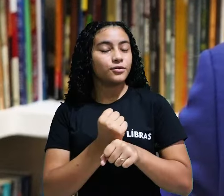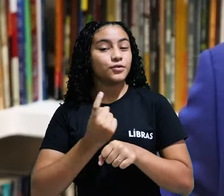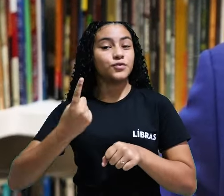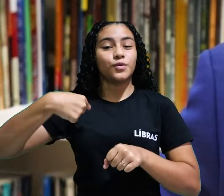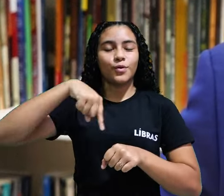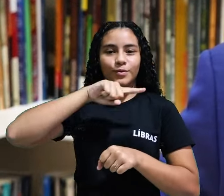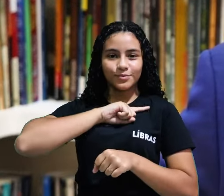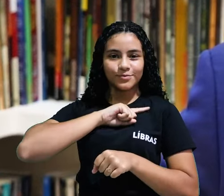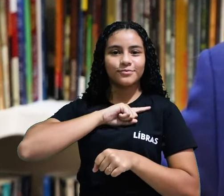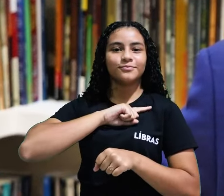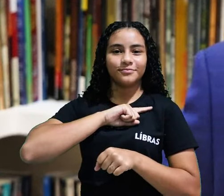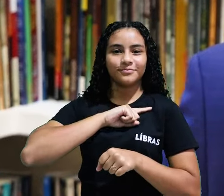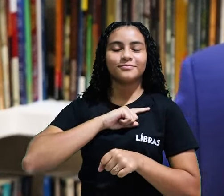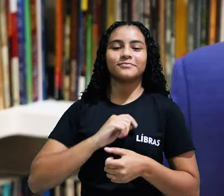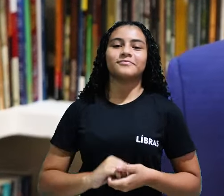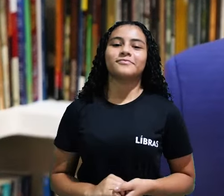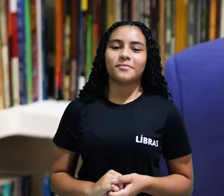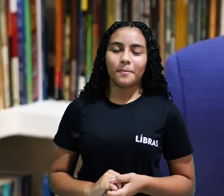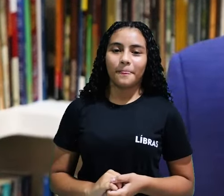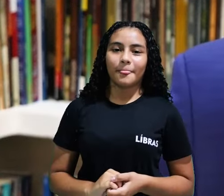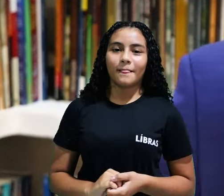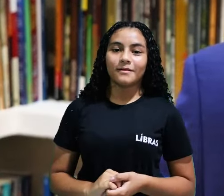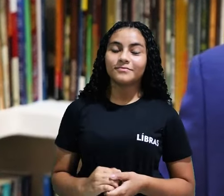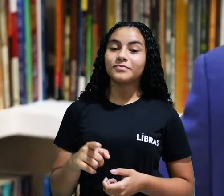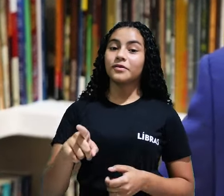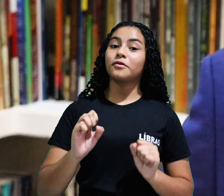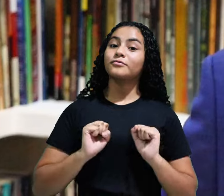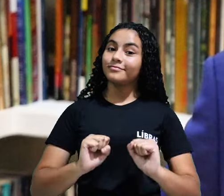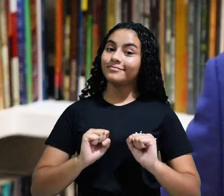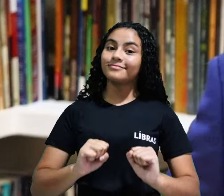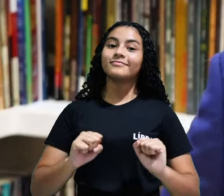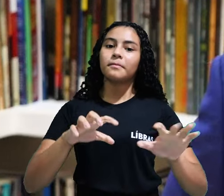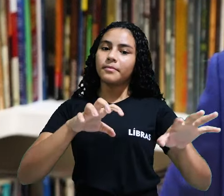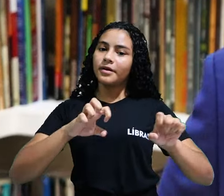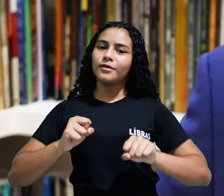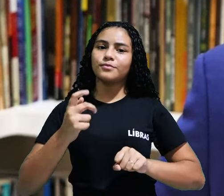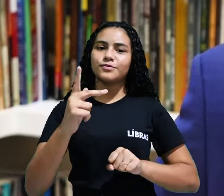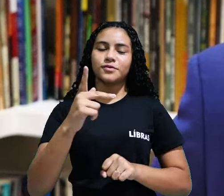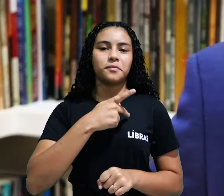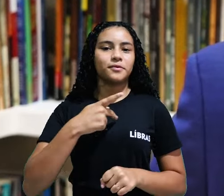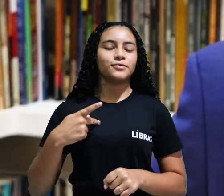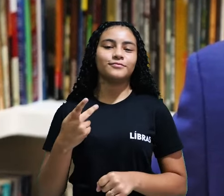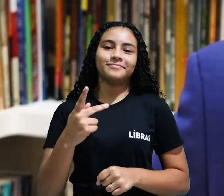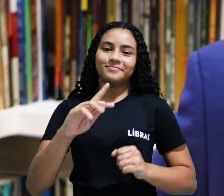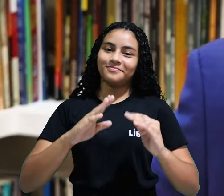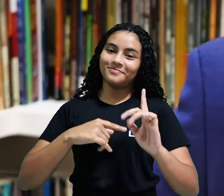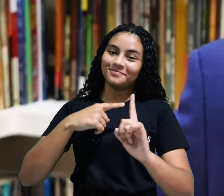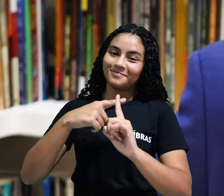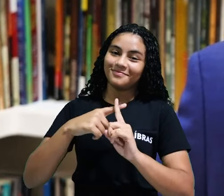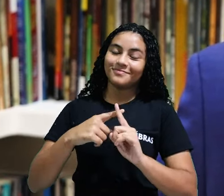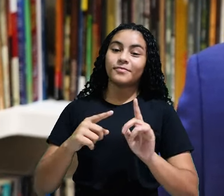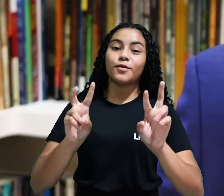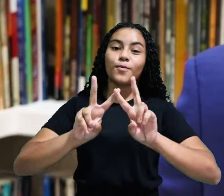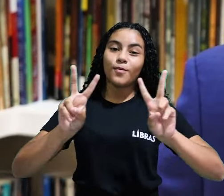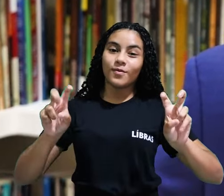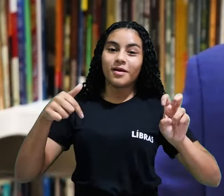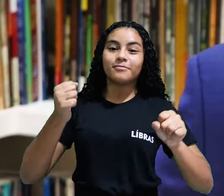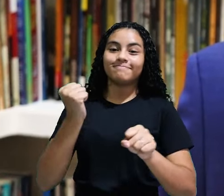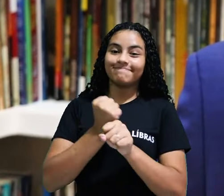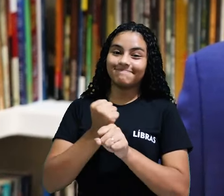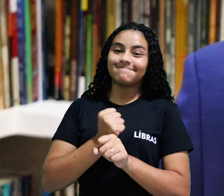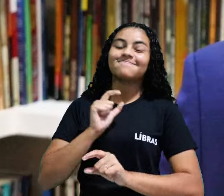guia devocional, e você pode adquirir junto ao seu pastor aí na sua igreja. O tema